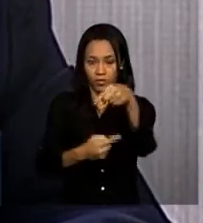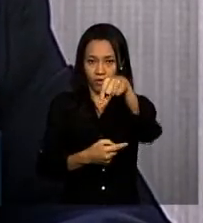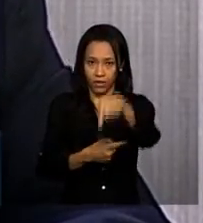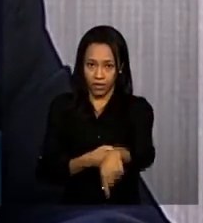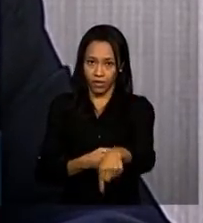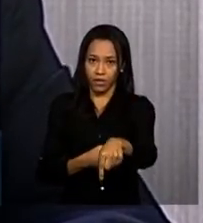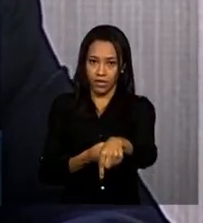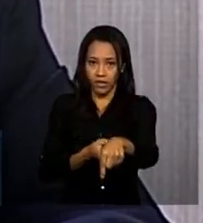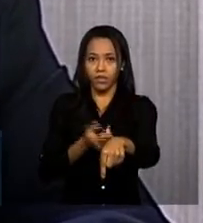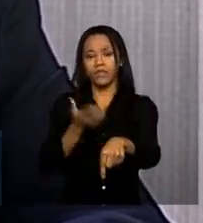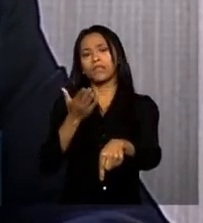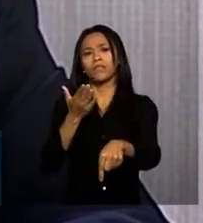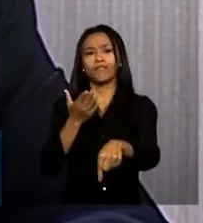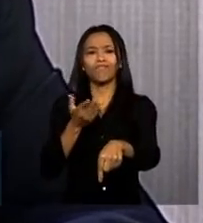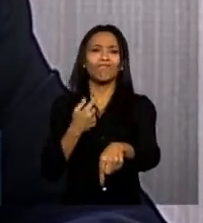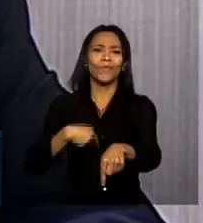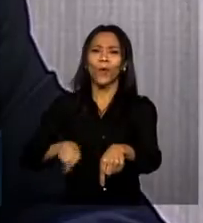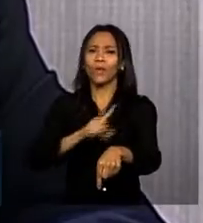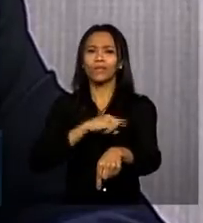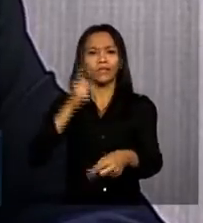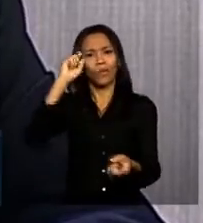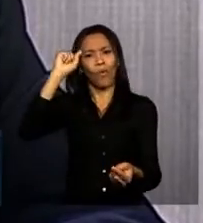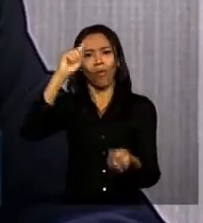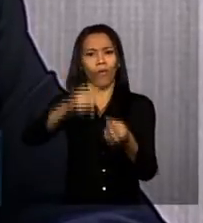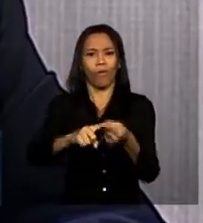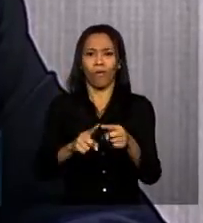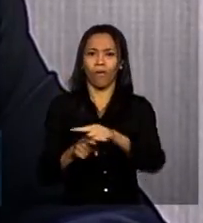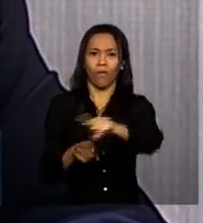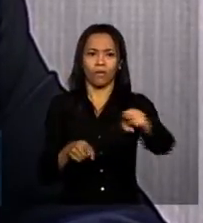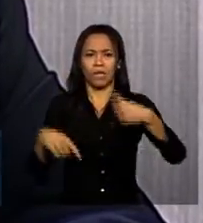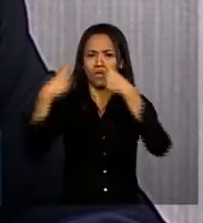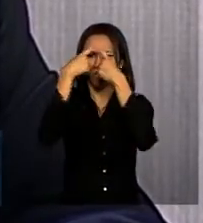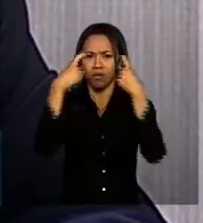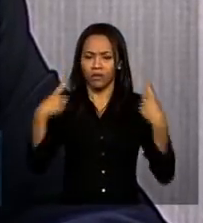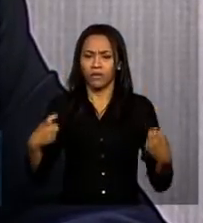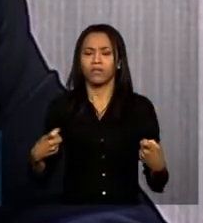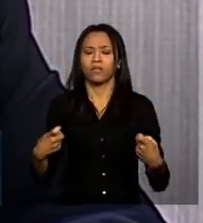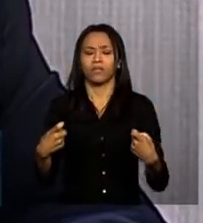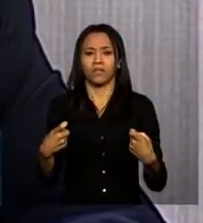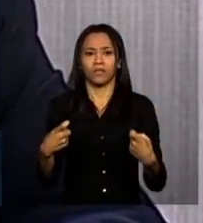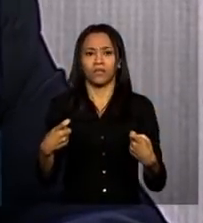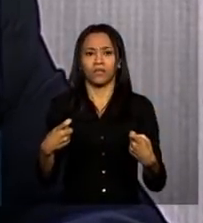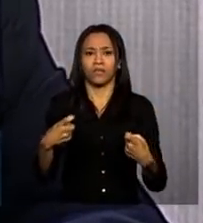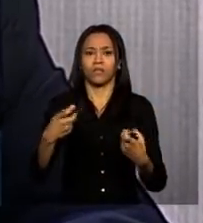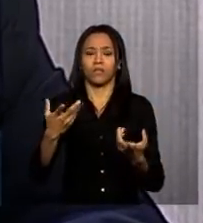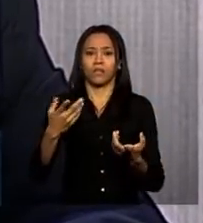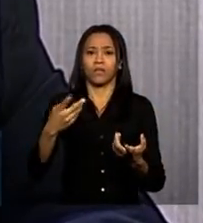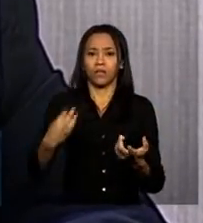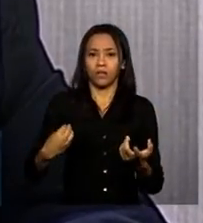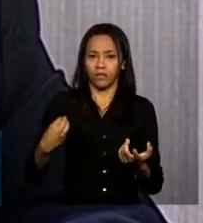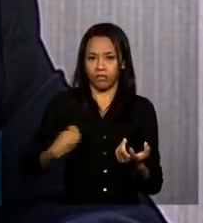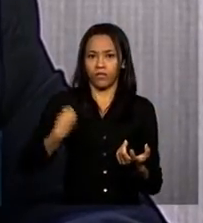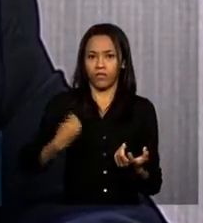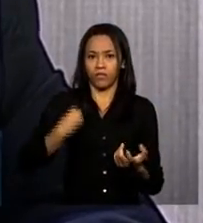de reconhecer como inaceitável os padrões de violência vividos por parte da sociedade brasileira.